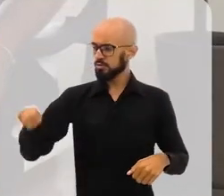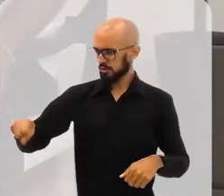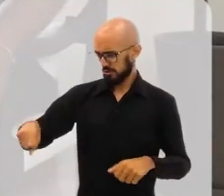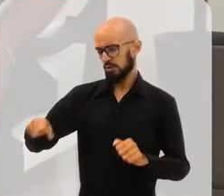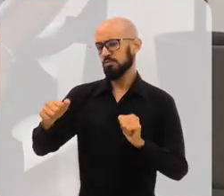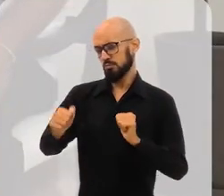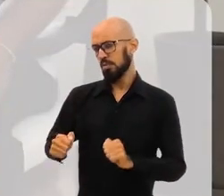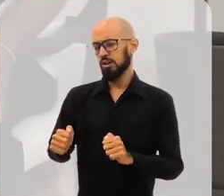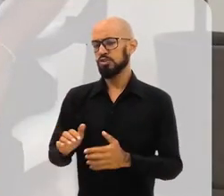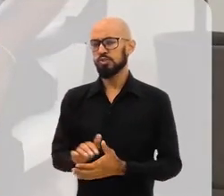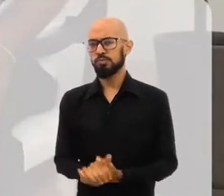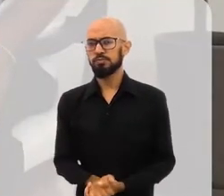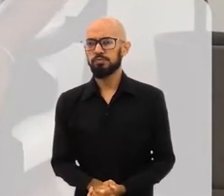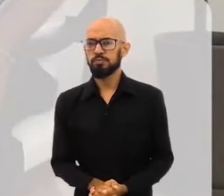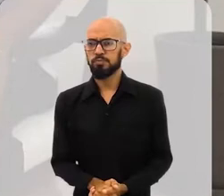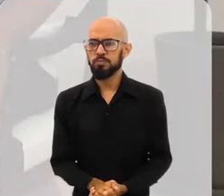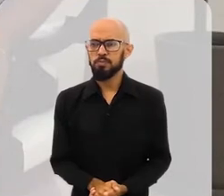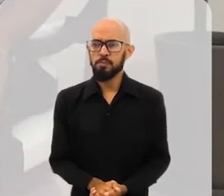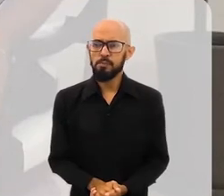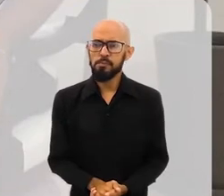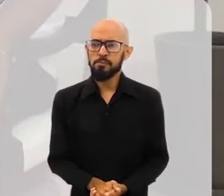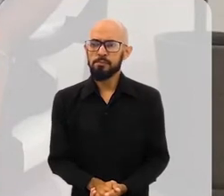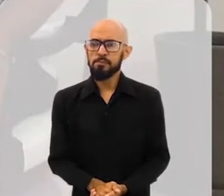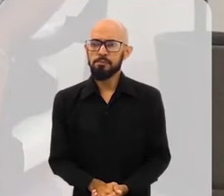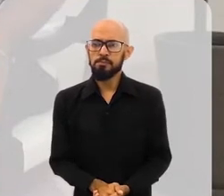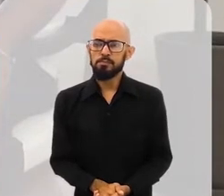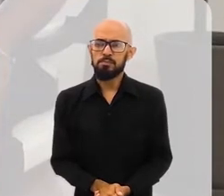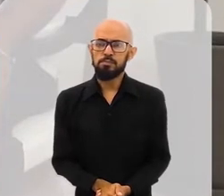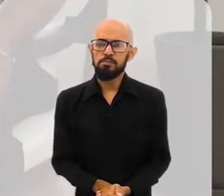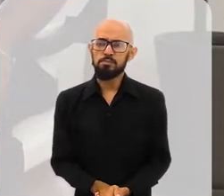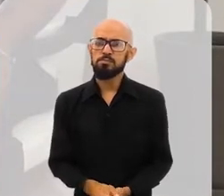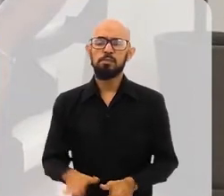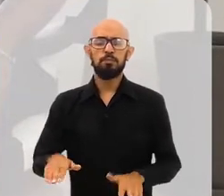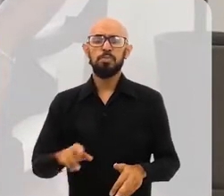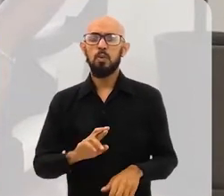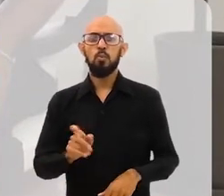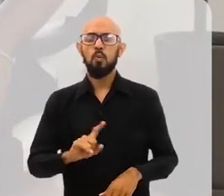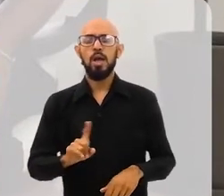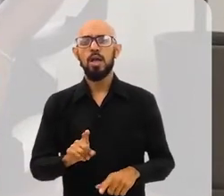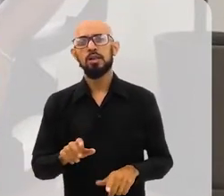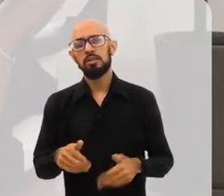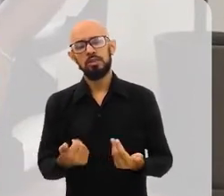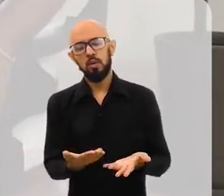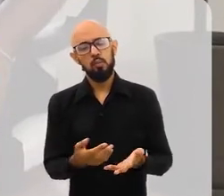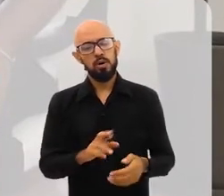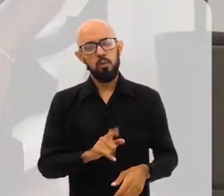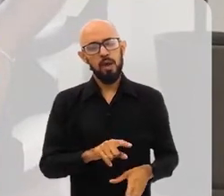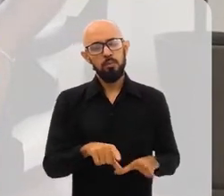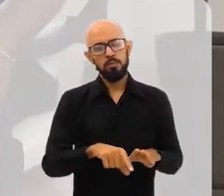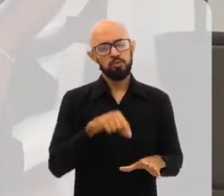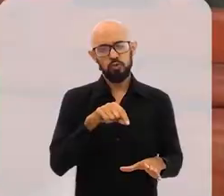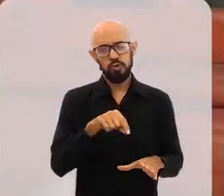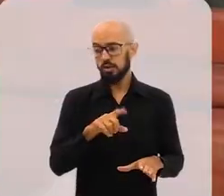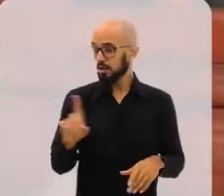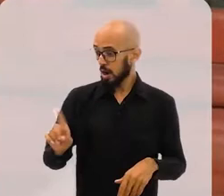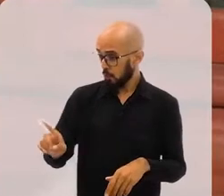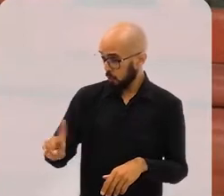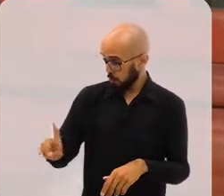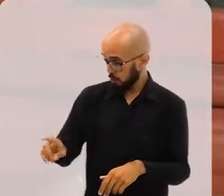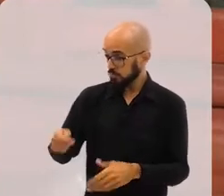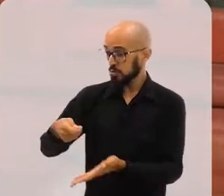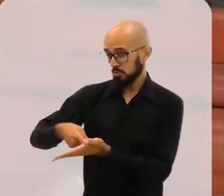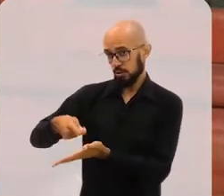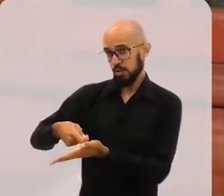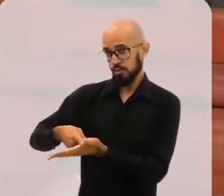nesse é necessariamente Então tu não babalaô necessariamente não é uma Então não é uma opção não